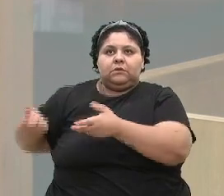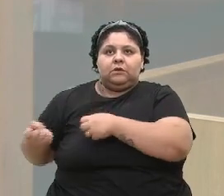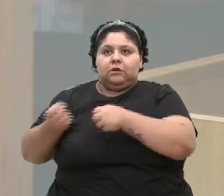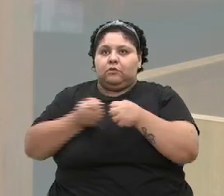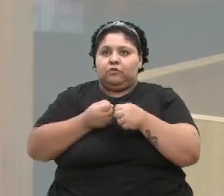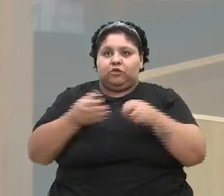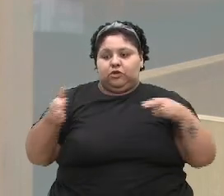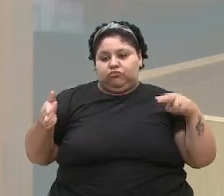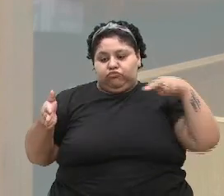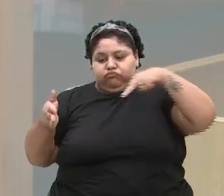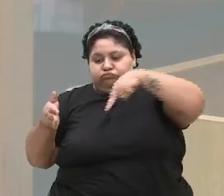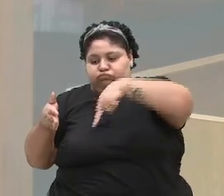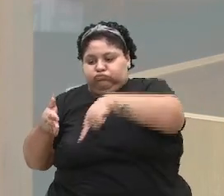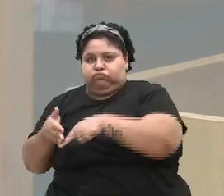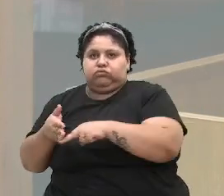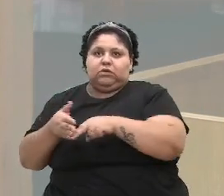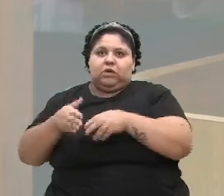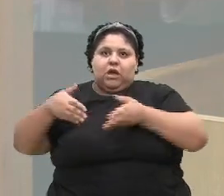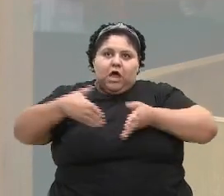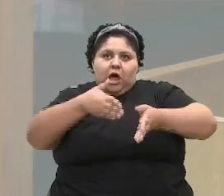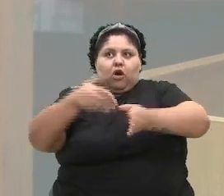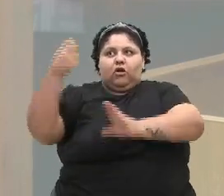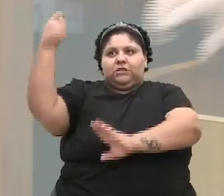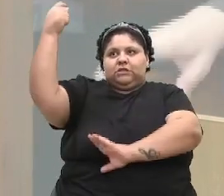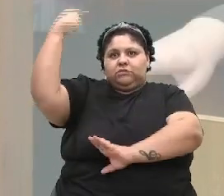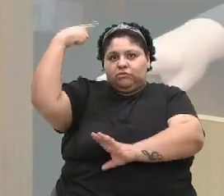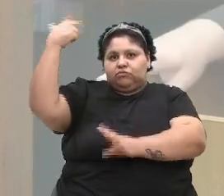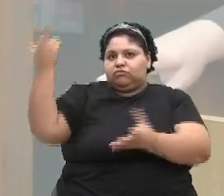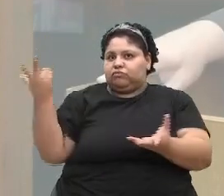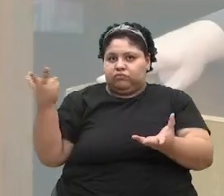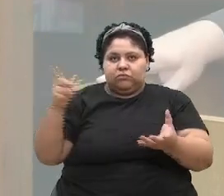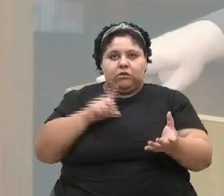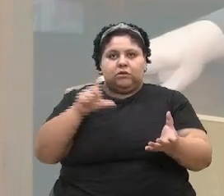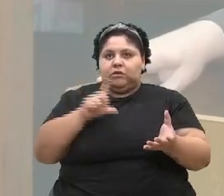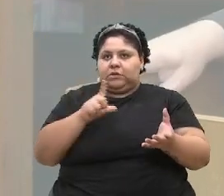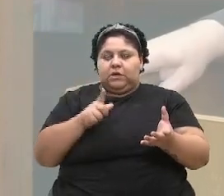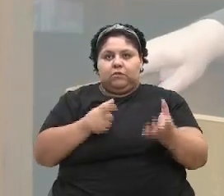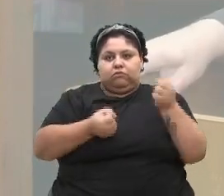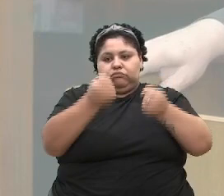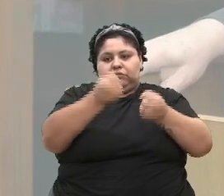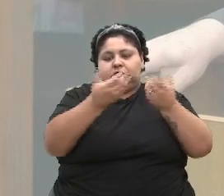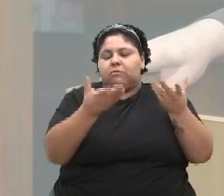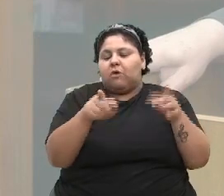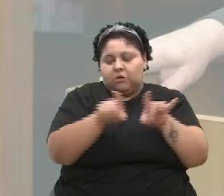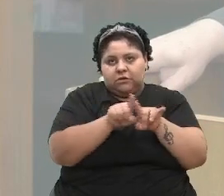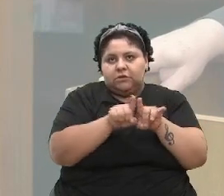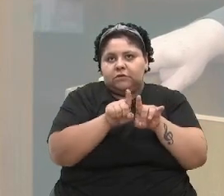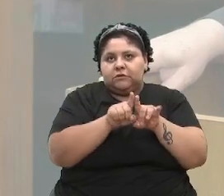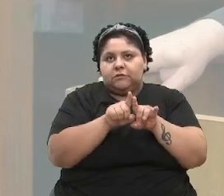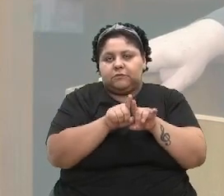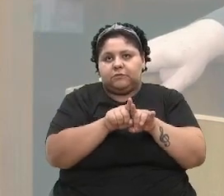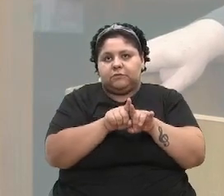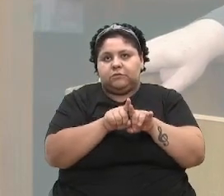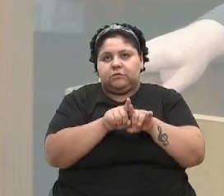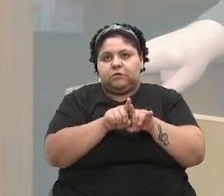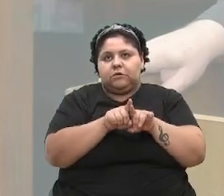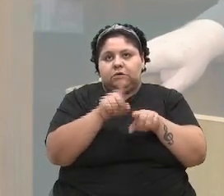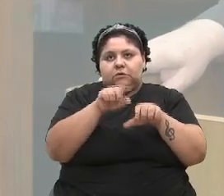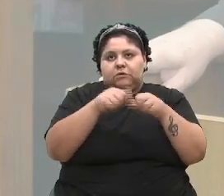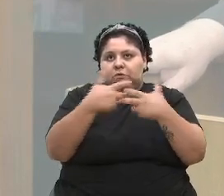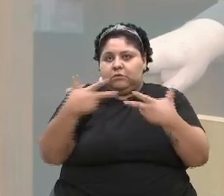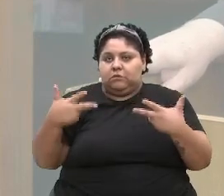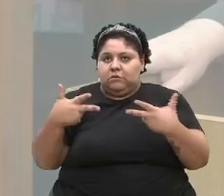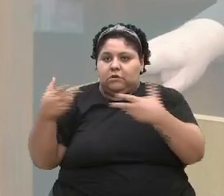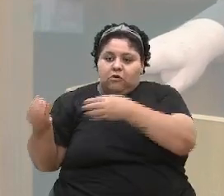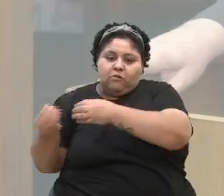descer a Rota do Sol, para poder levar esses transportes das mercadorias para o